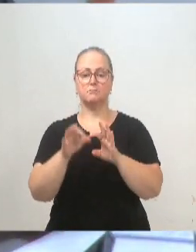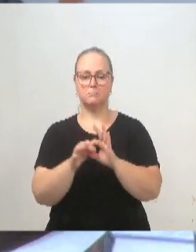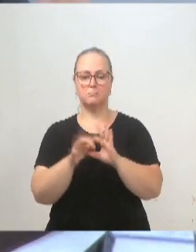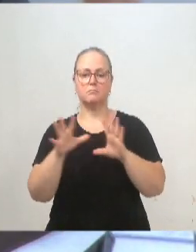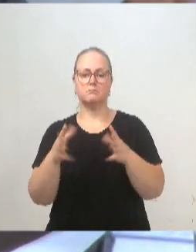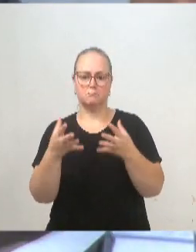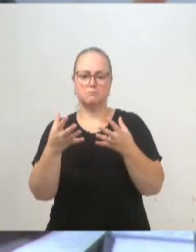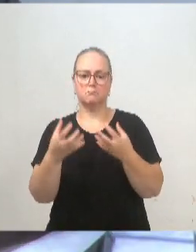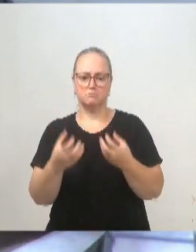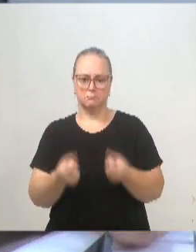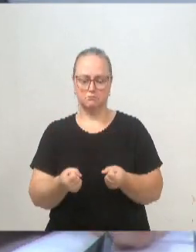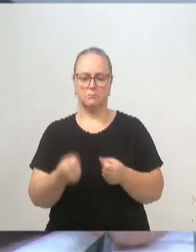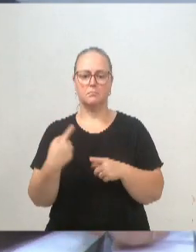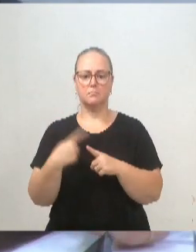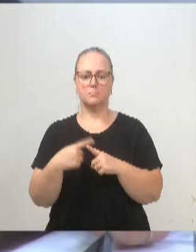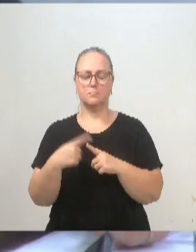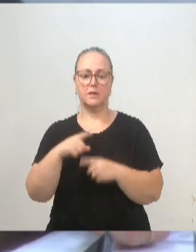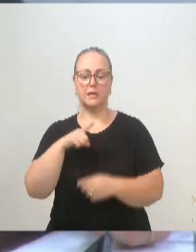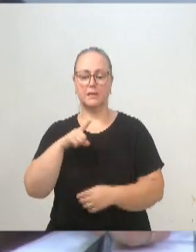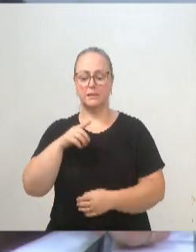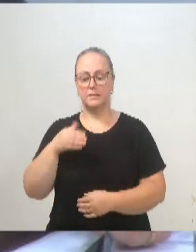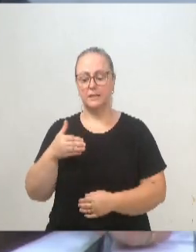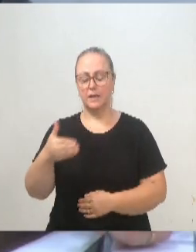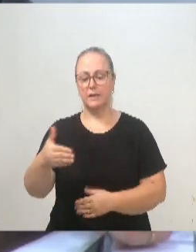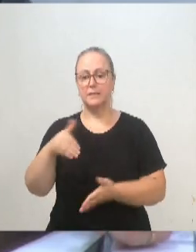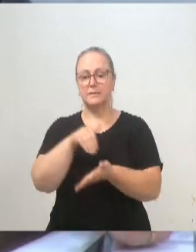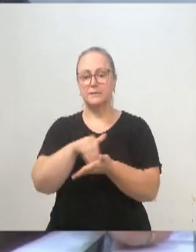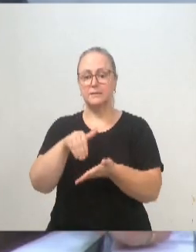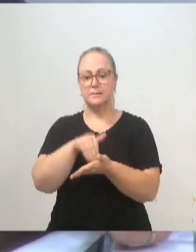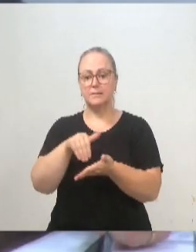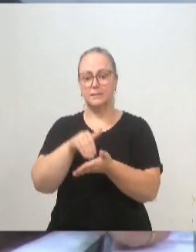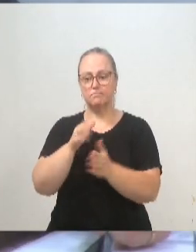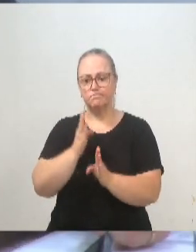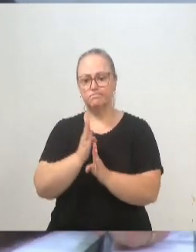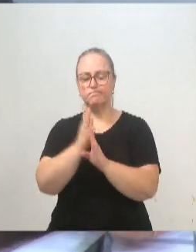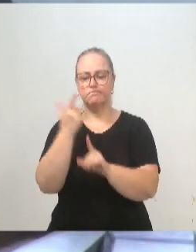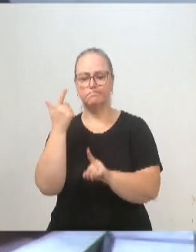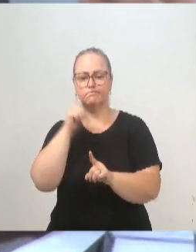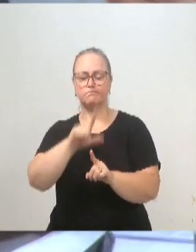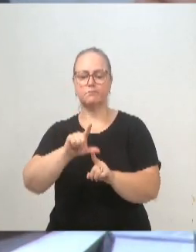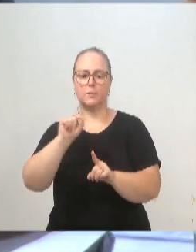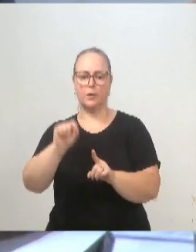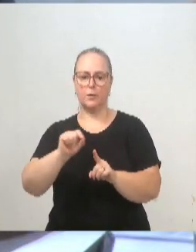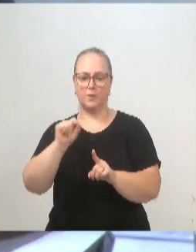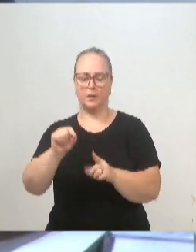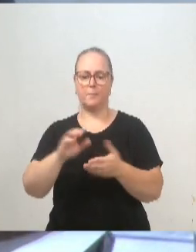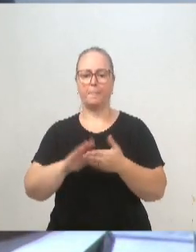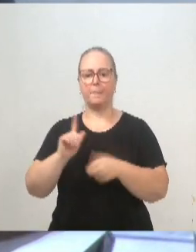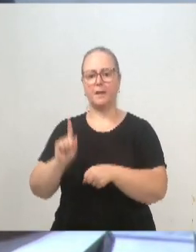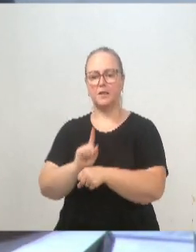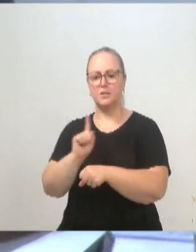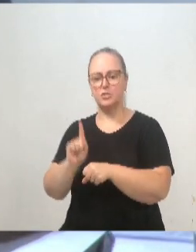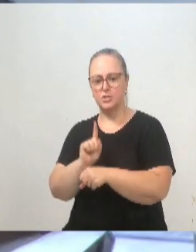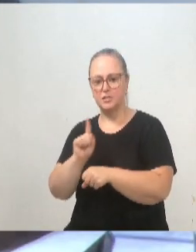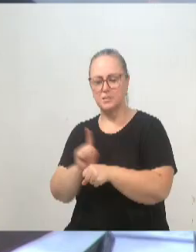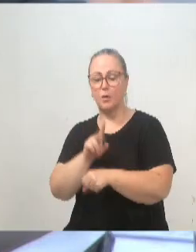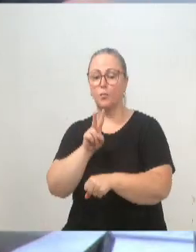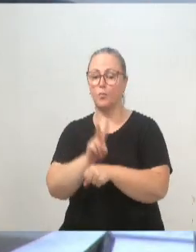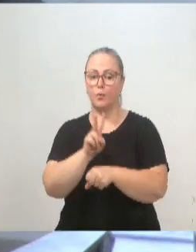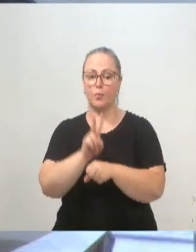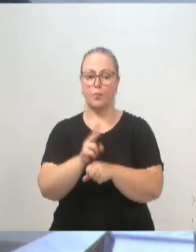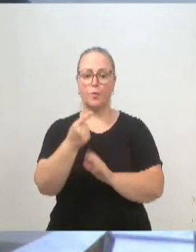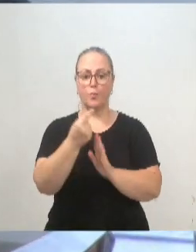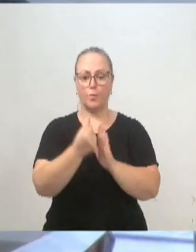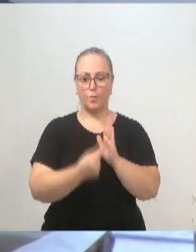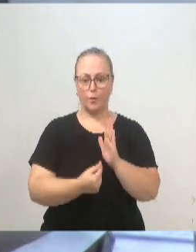nós reunimos ali as duas maiores secretarias impactadas com isso, que é a Secretaria de Gestão, que cuida do orçamento, e